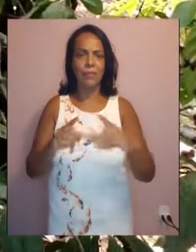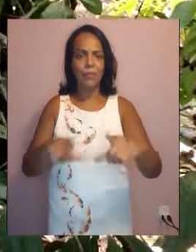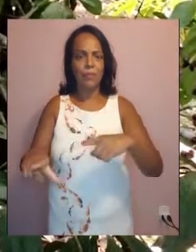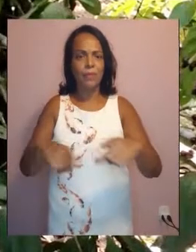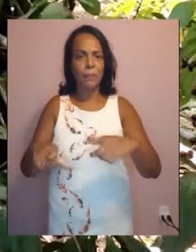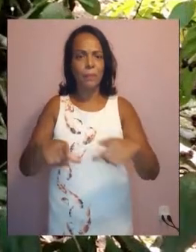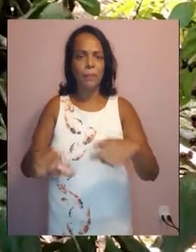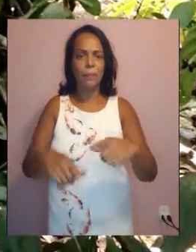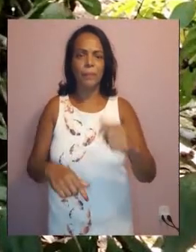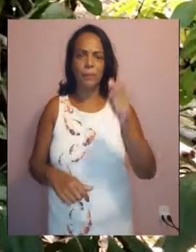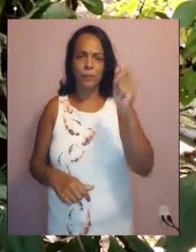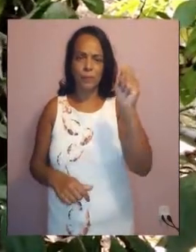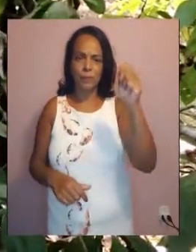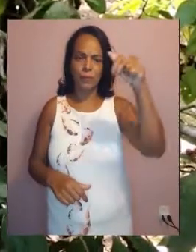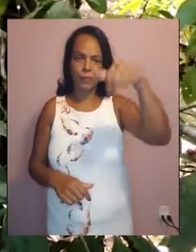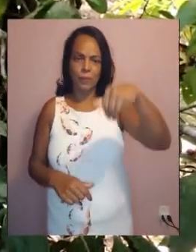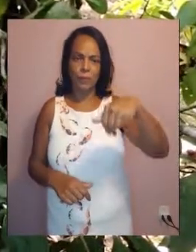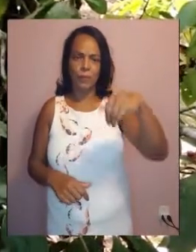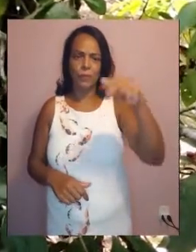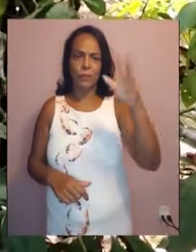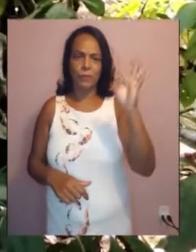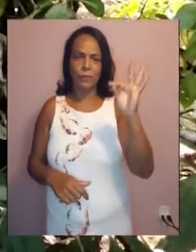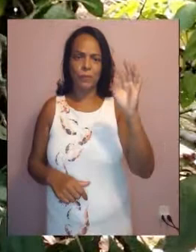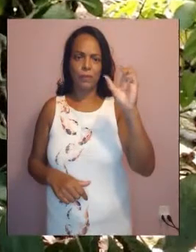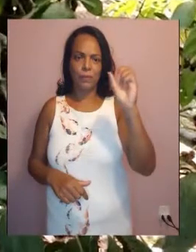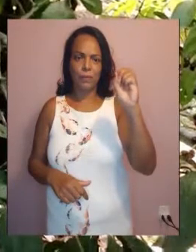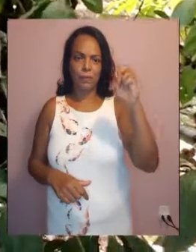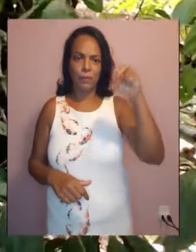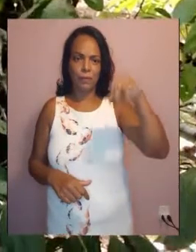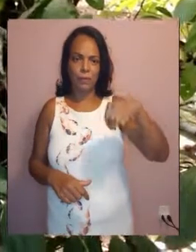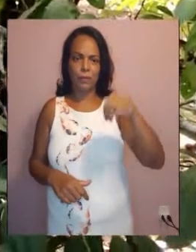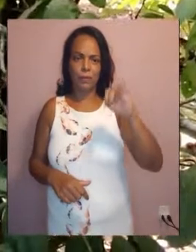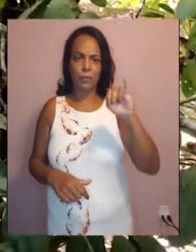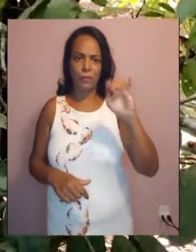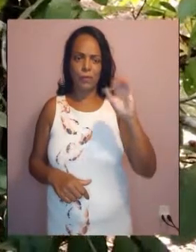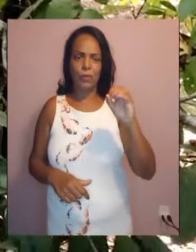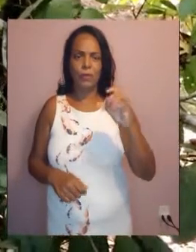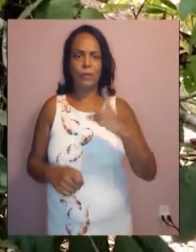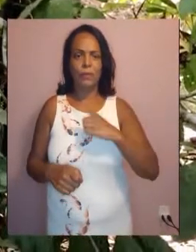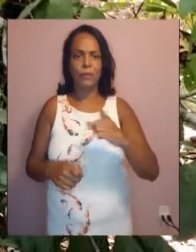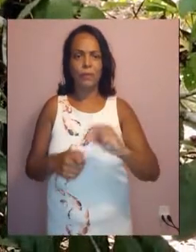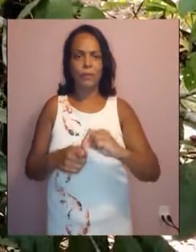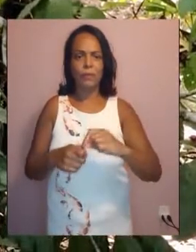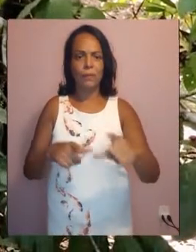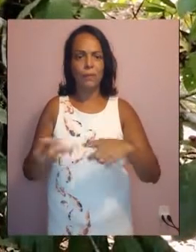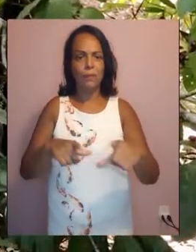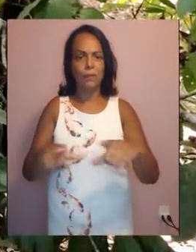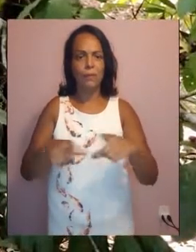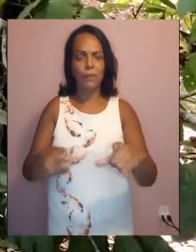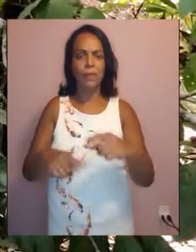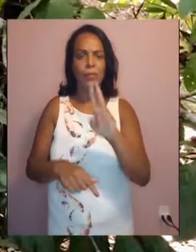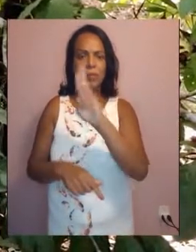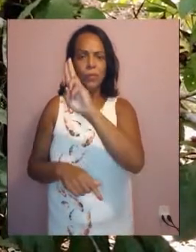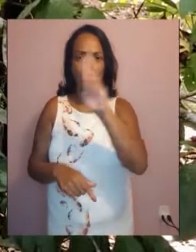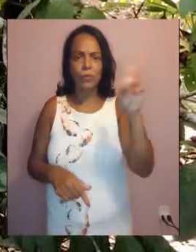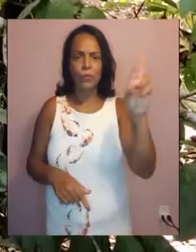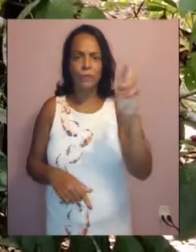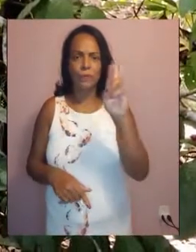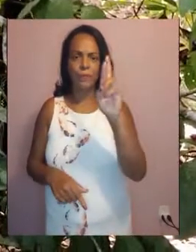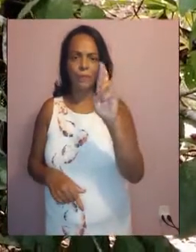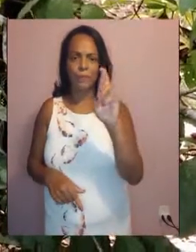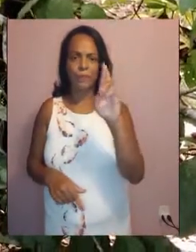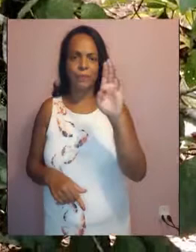atividade conhecida como regatão, que eram as pessoas que